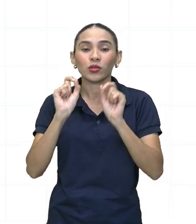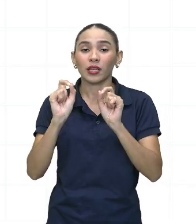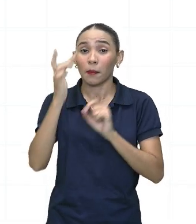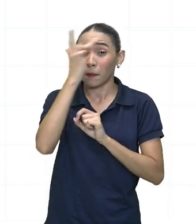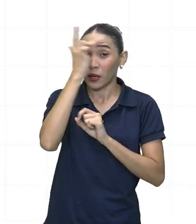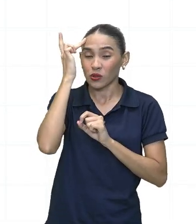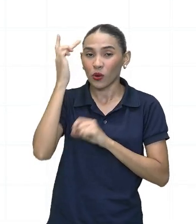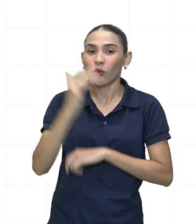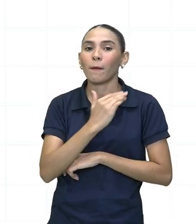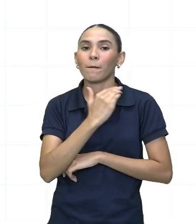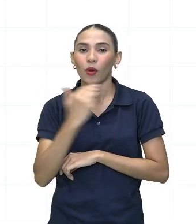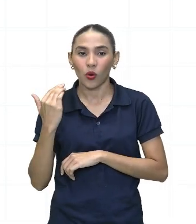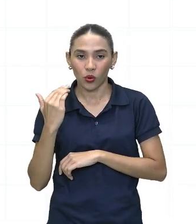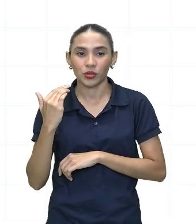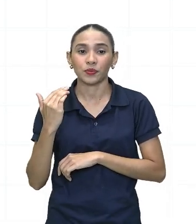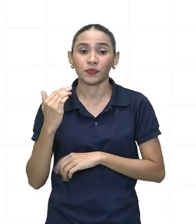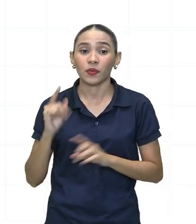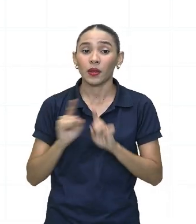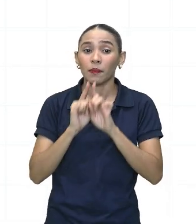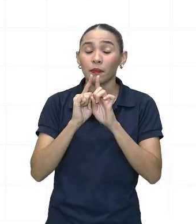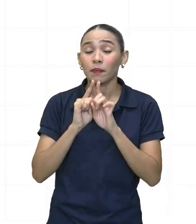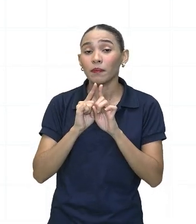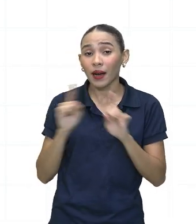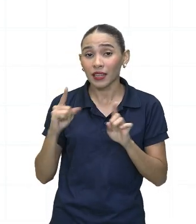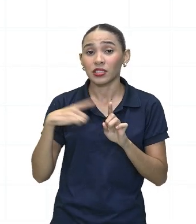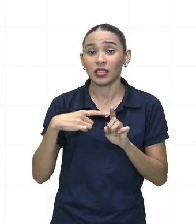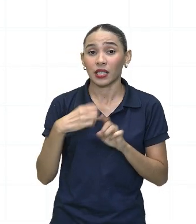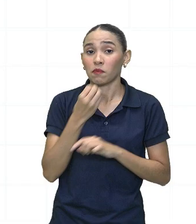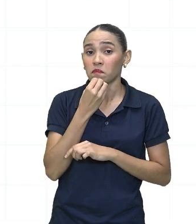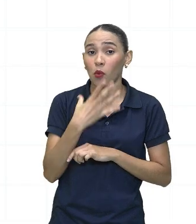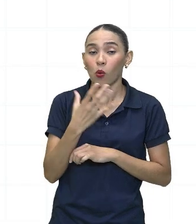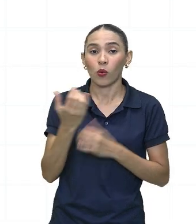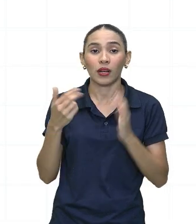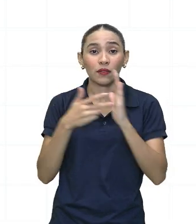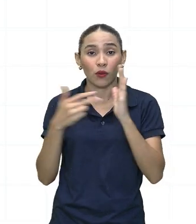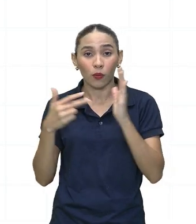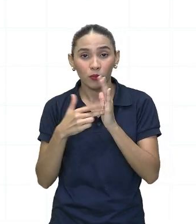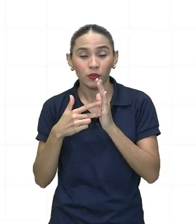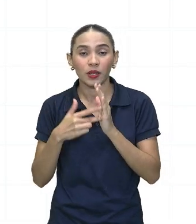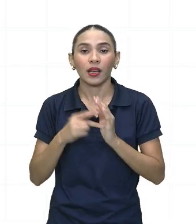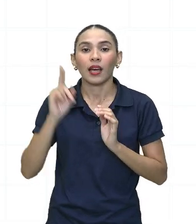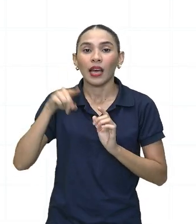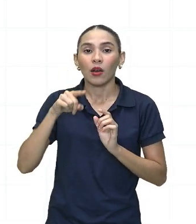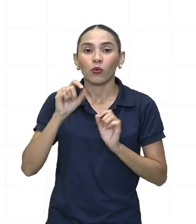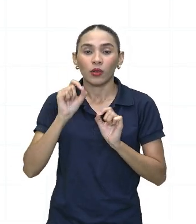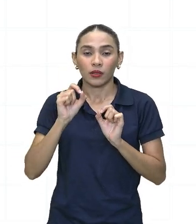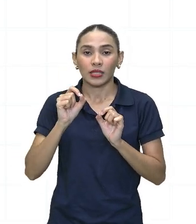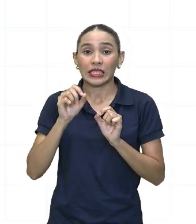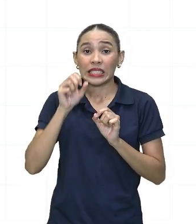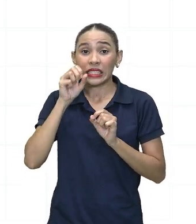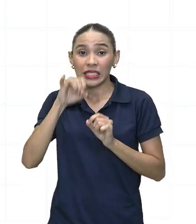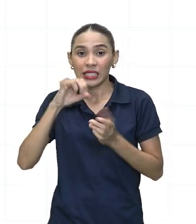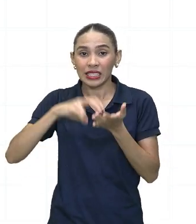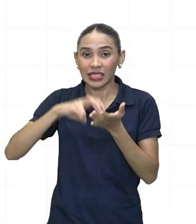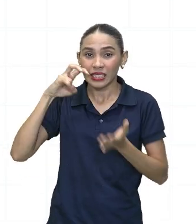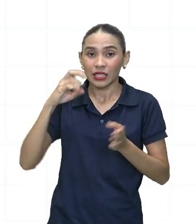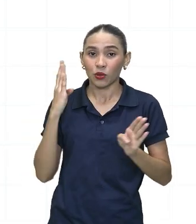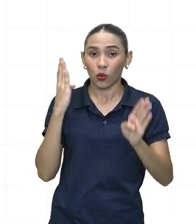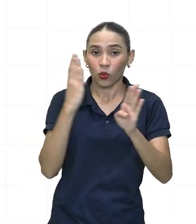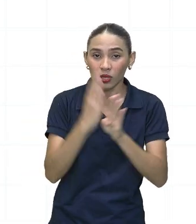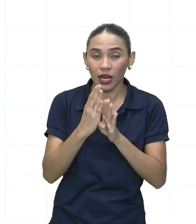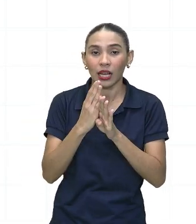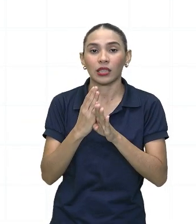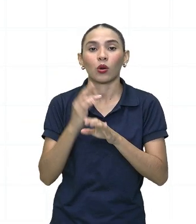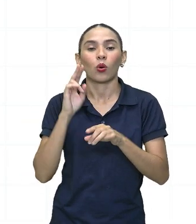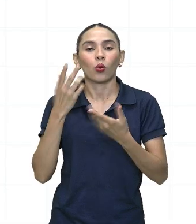à morte, né? Mas a boa notícia é que, se identificada logo, o tratamento é